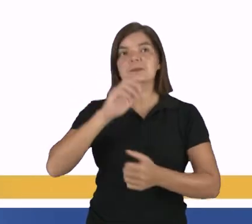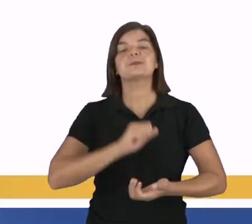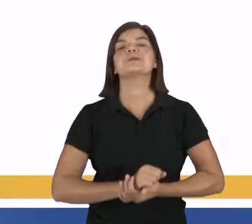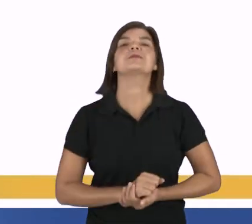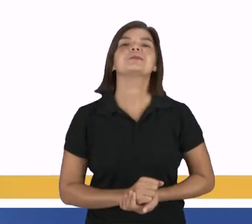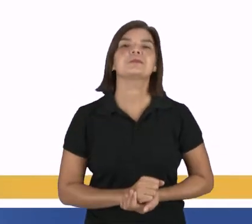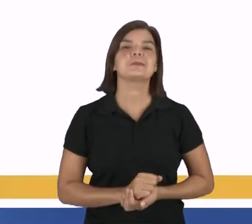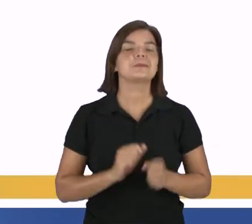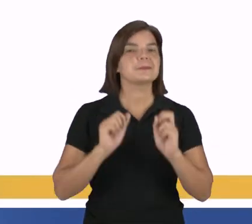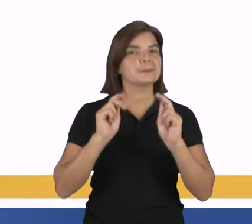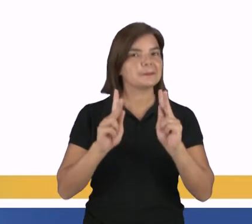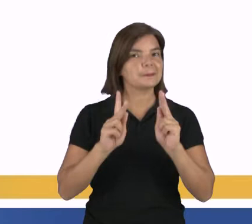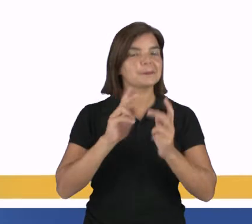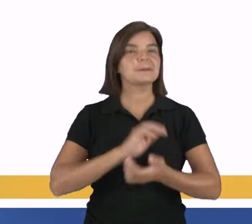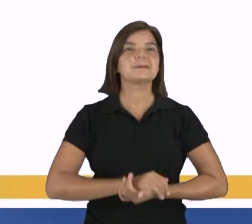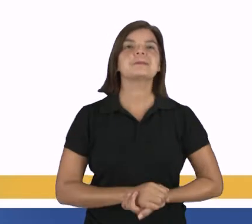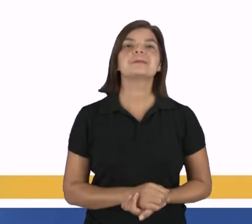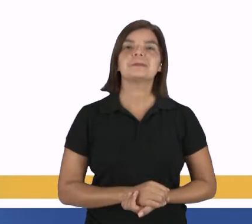take. Ok?